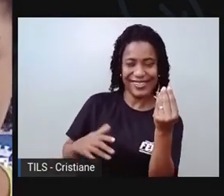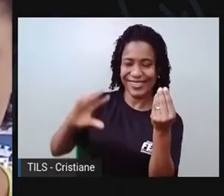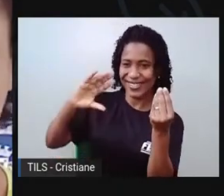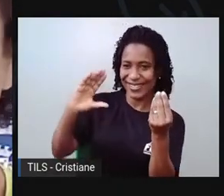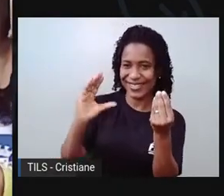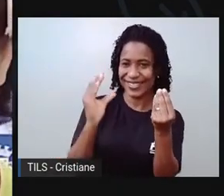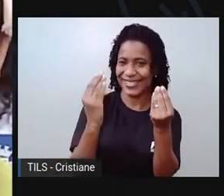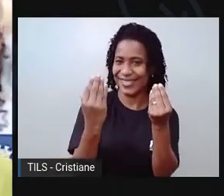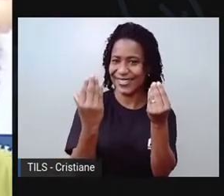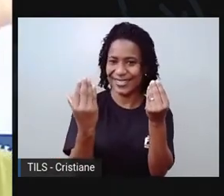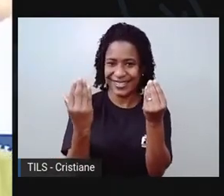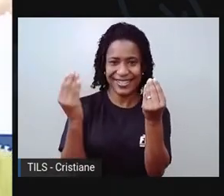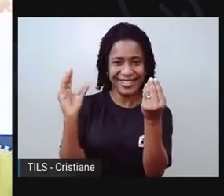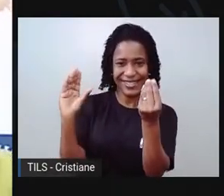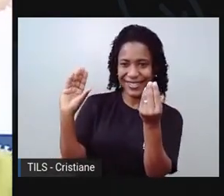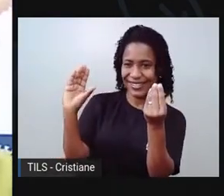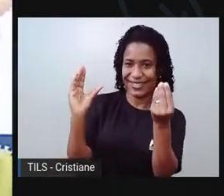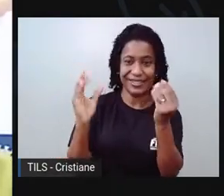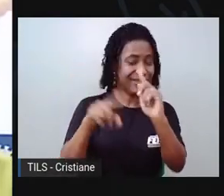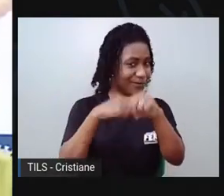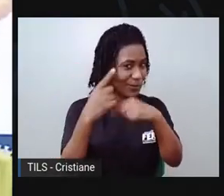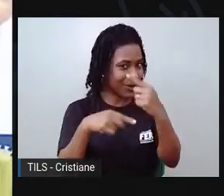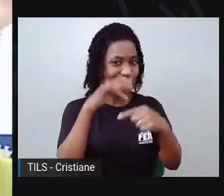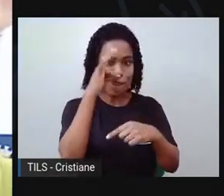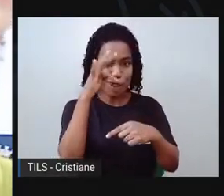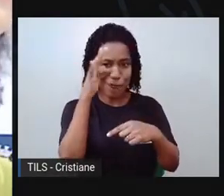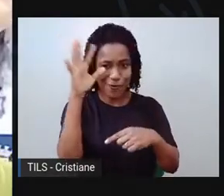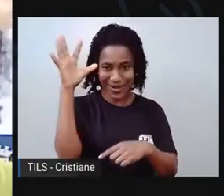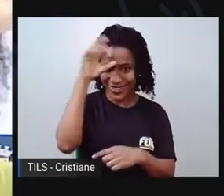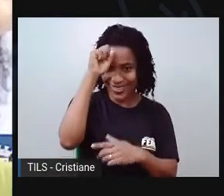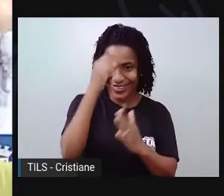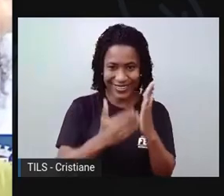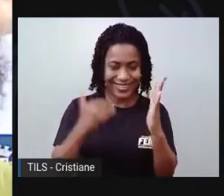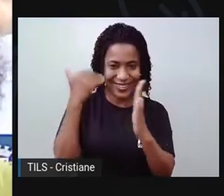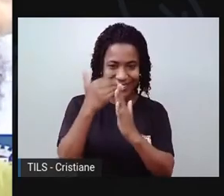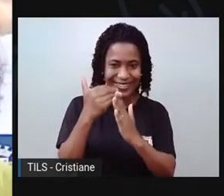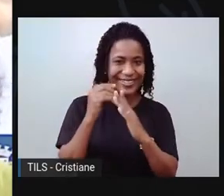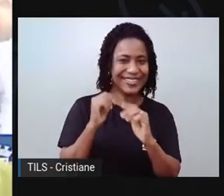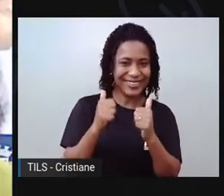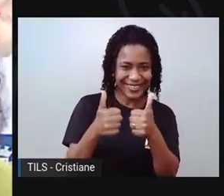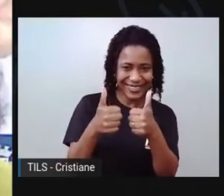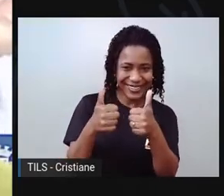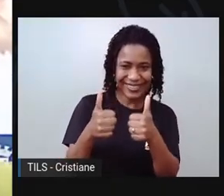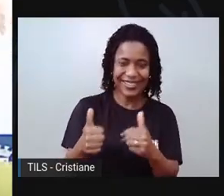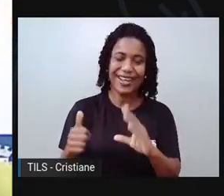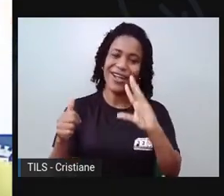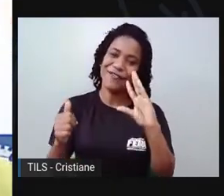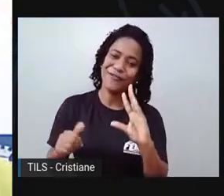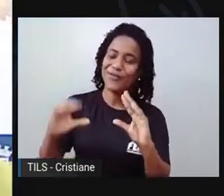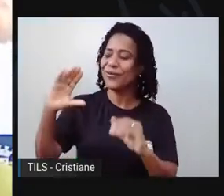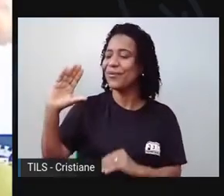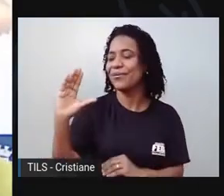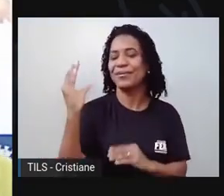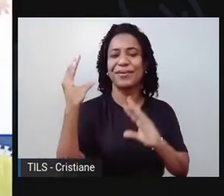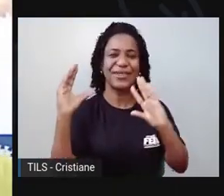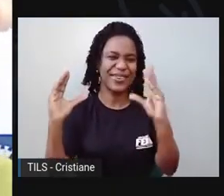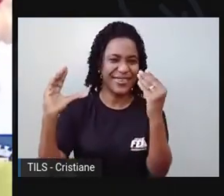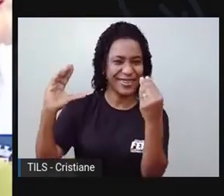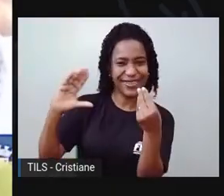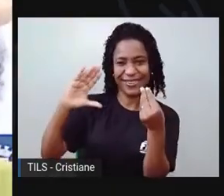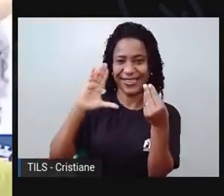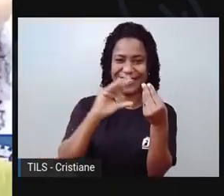Que tem mais tema sobre flor, combinado? Até lá! O cravo brigou